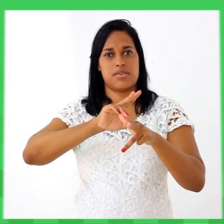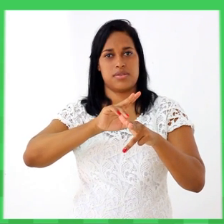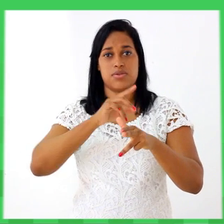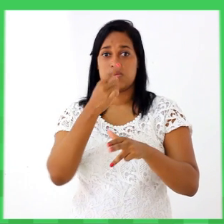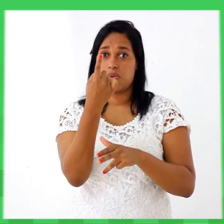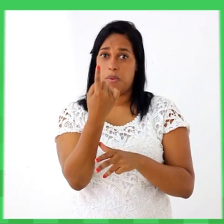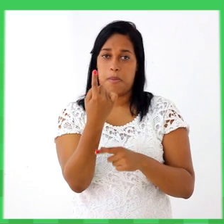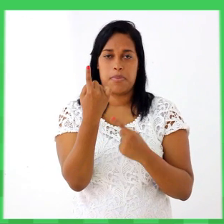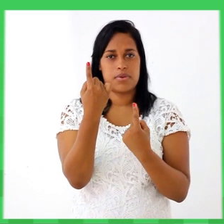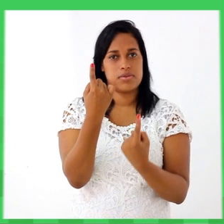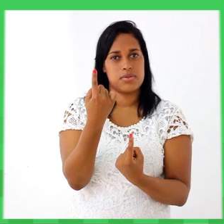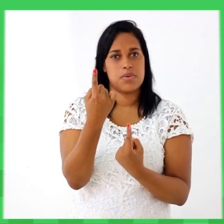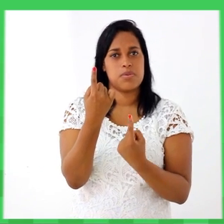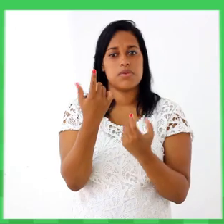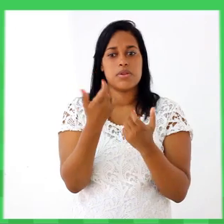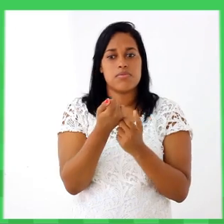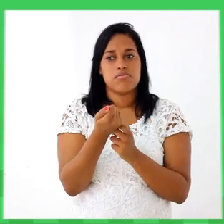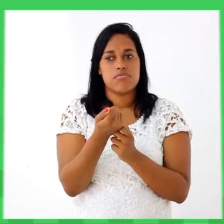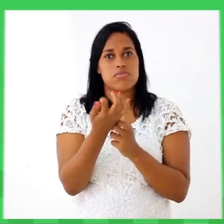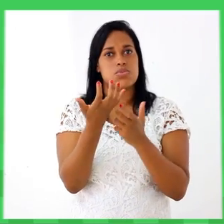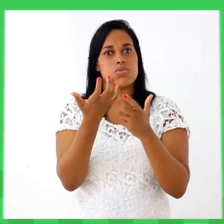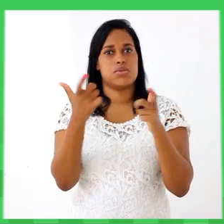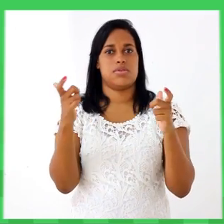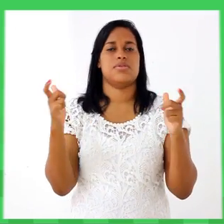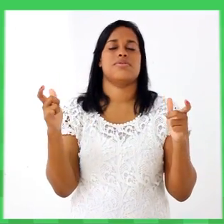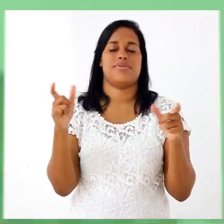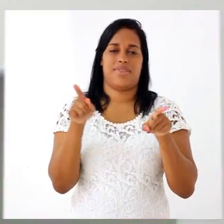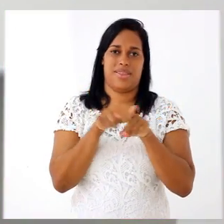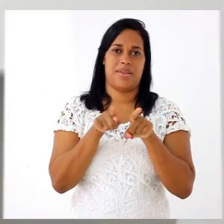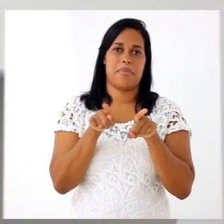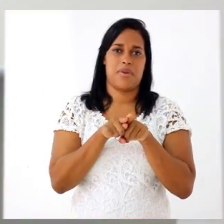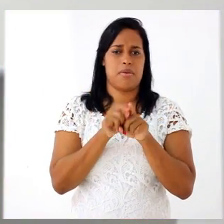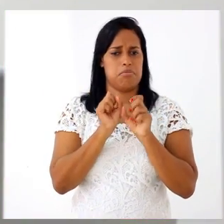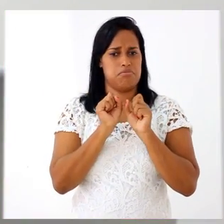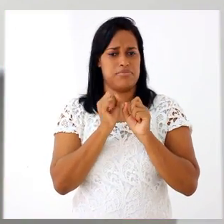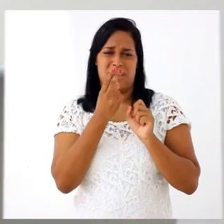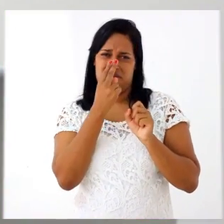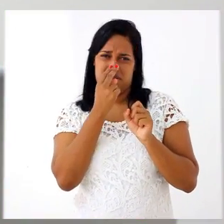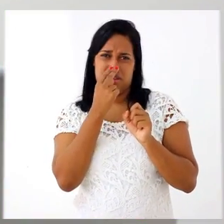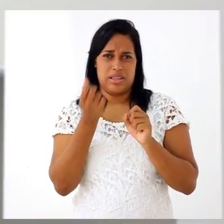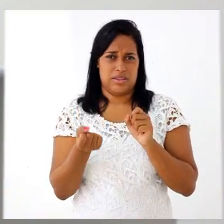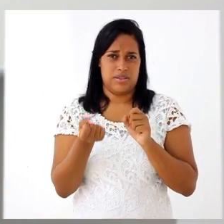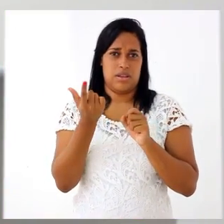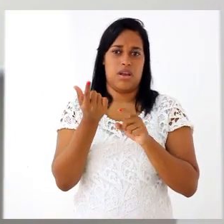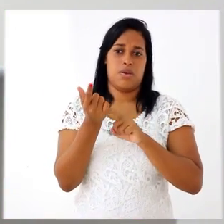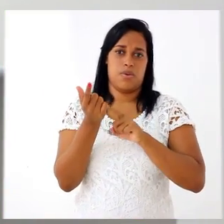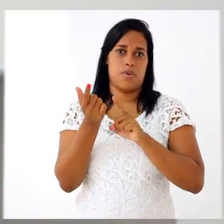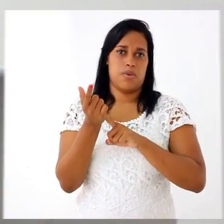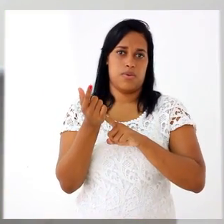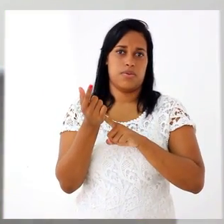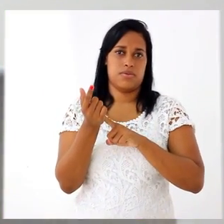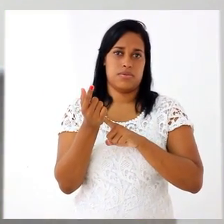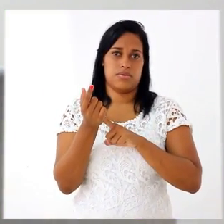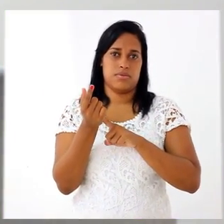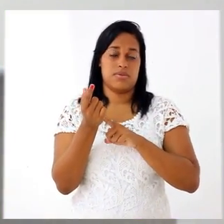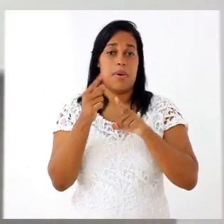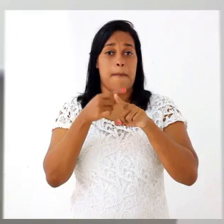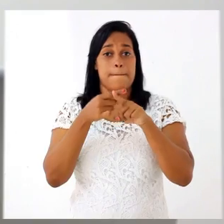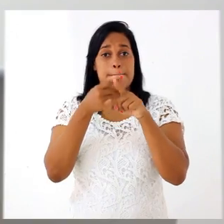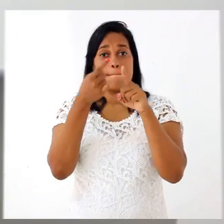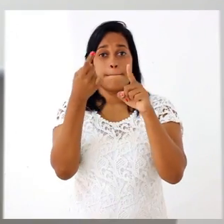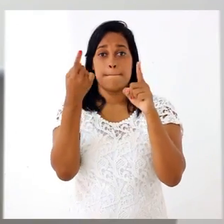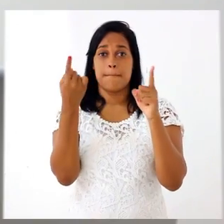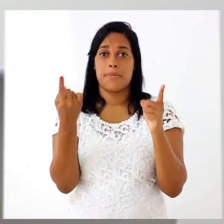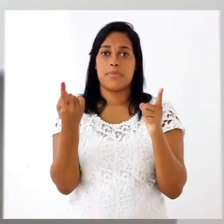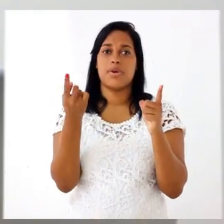para um e muitos para muitos. Pode parecer um pouco estranho esse conceito à primeira vista, mas a gente